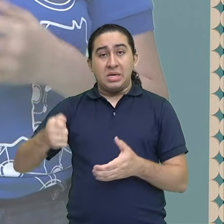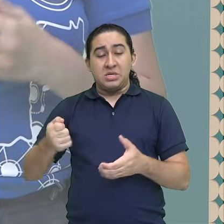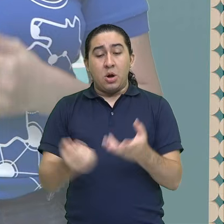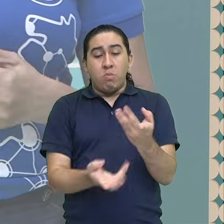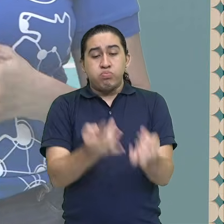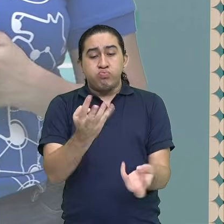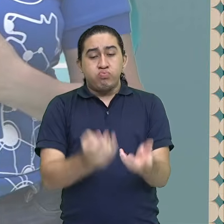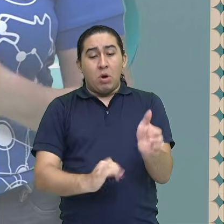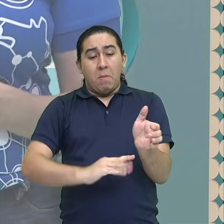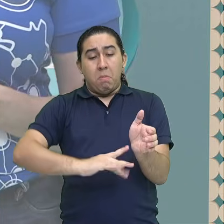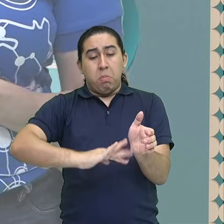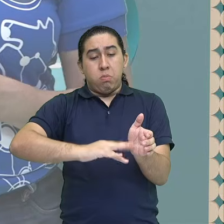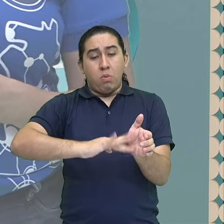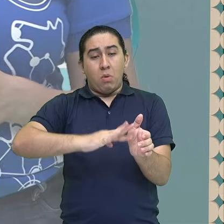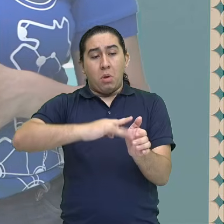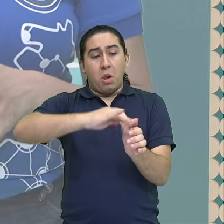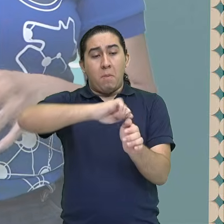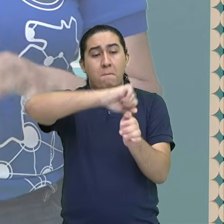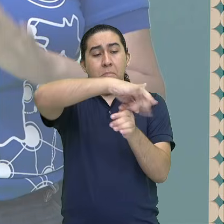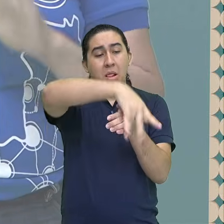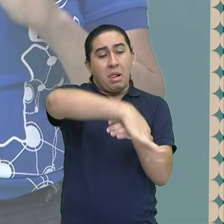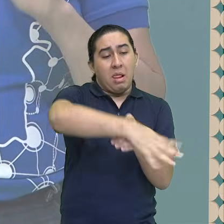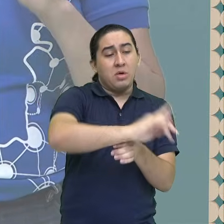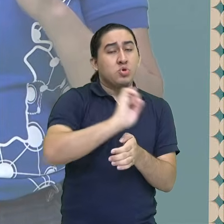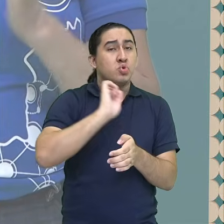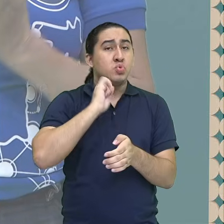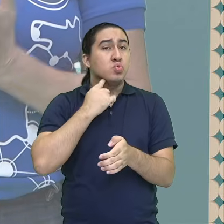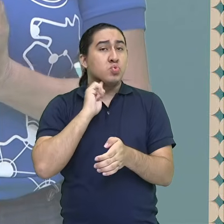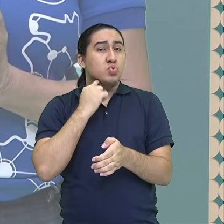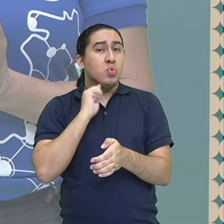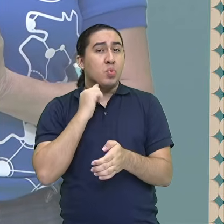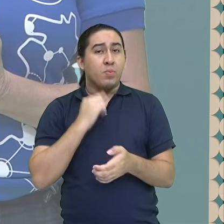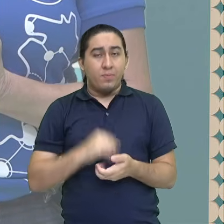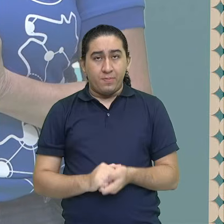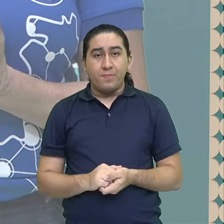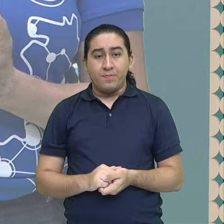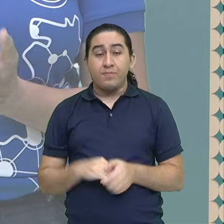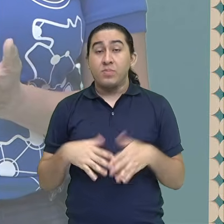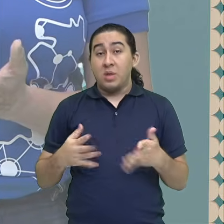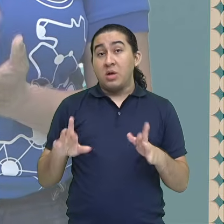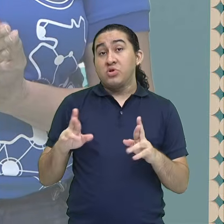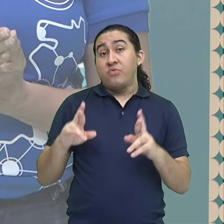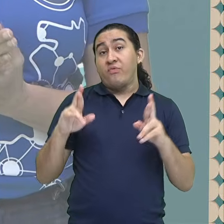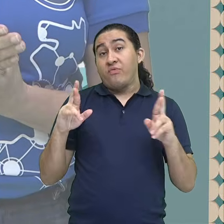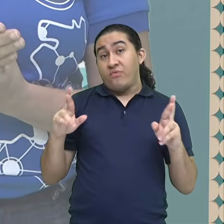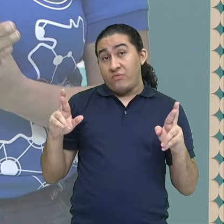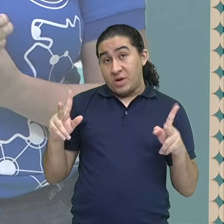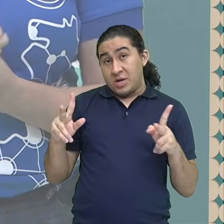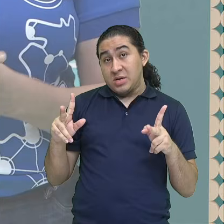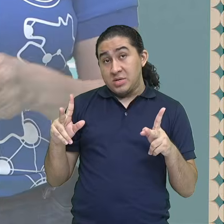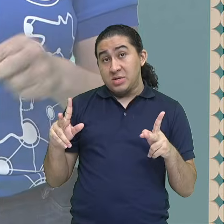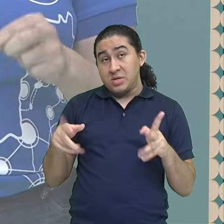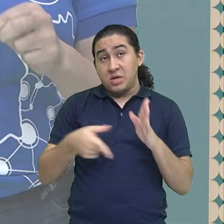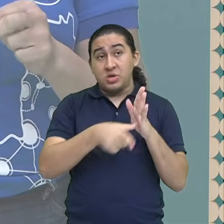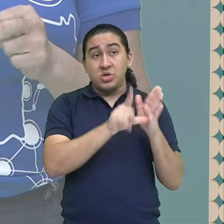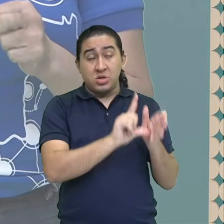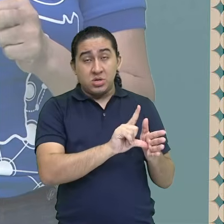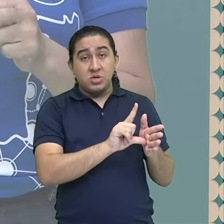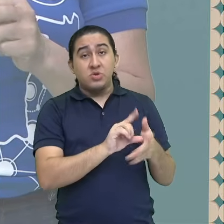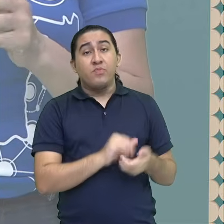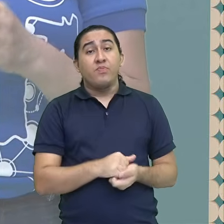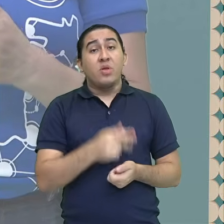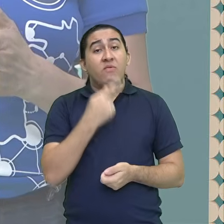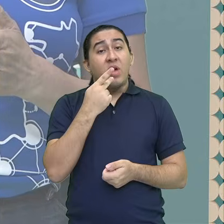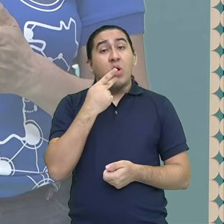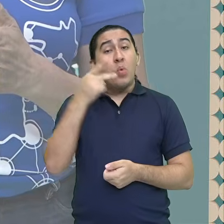derramou sujou o fogão. É diferente da explicativa. A explicativa, eu falei do